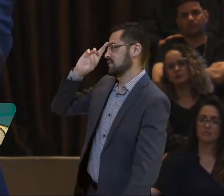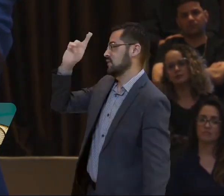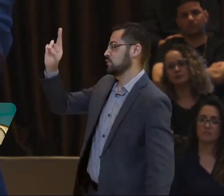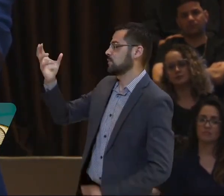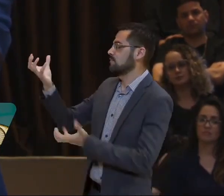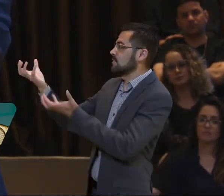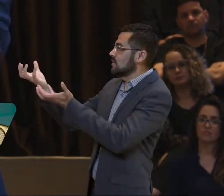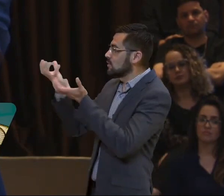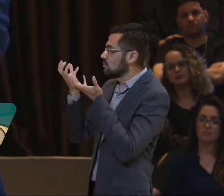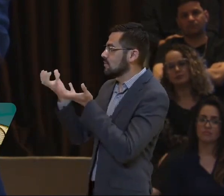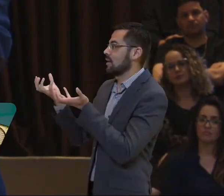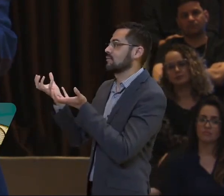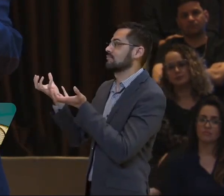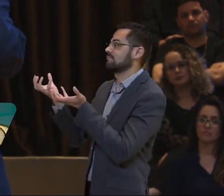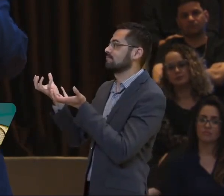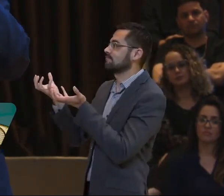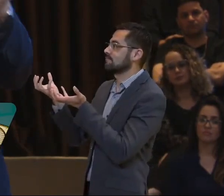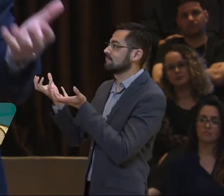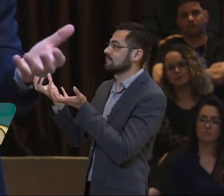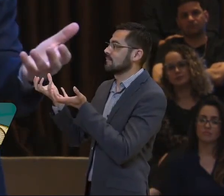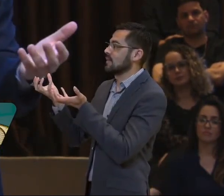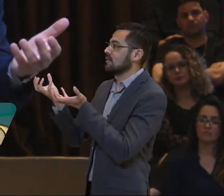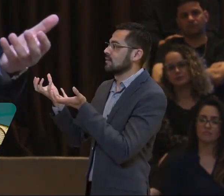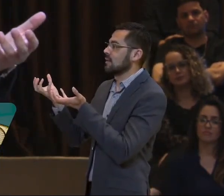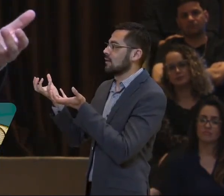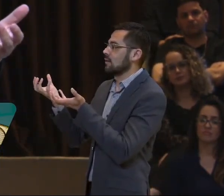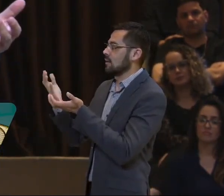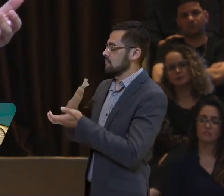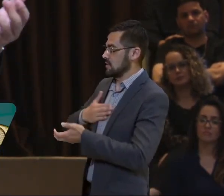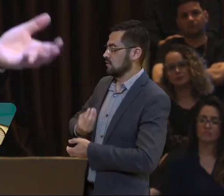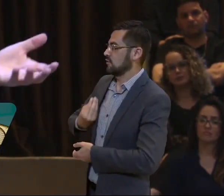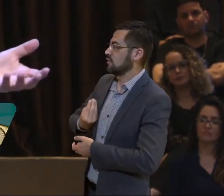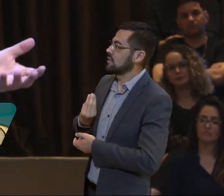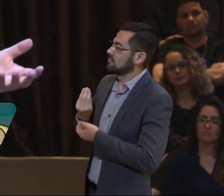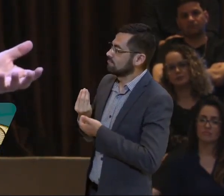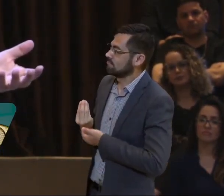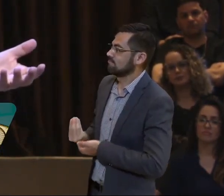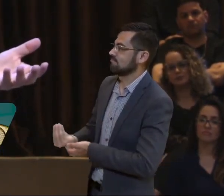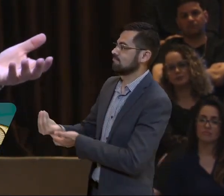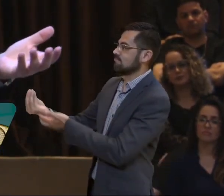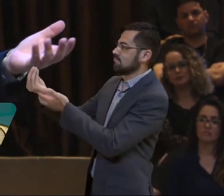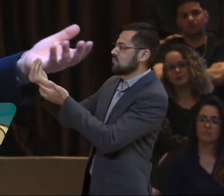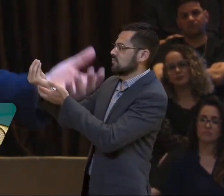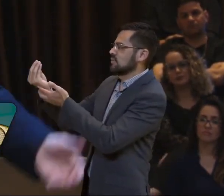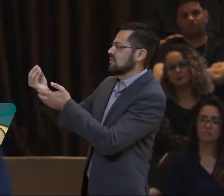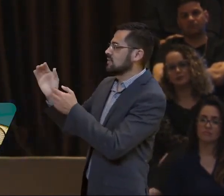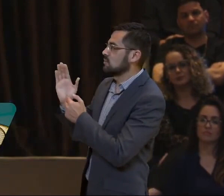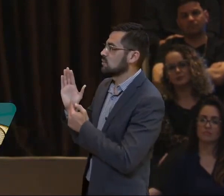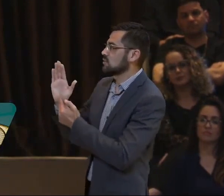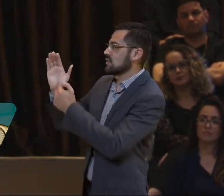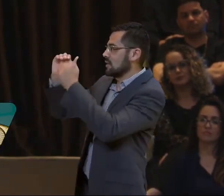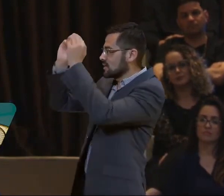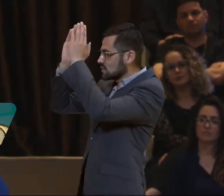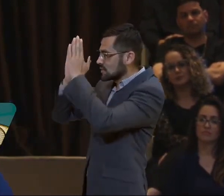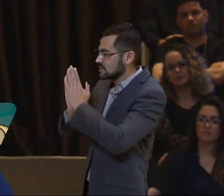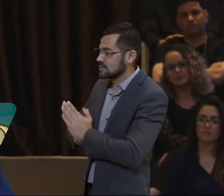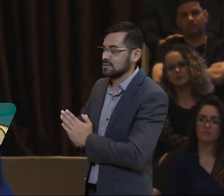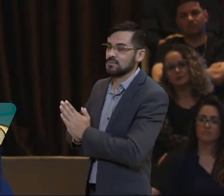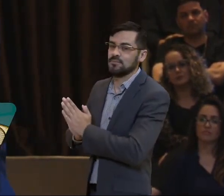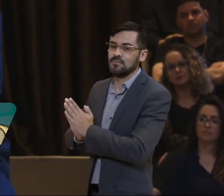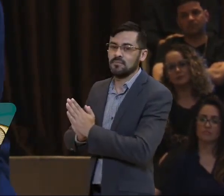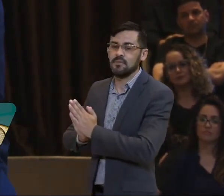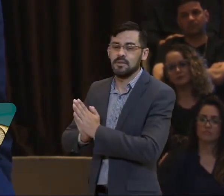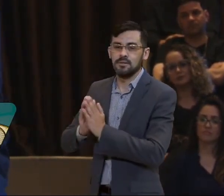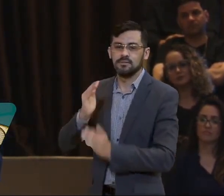quero ser a oferenda, a adoração e a entrega.